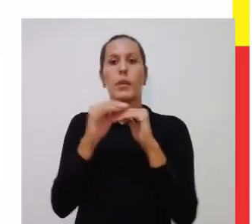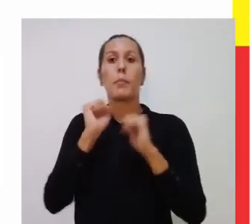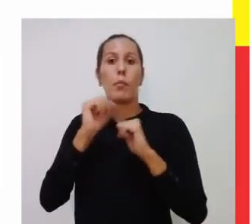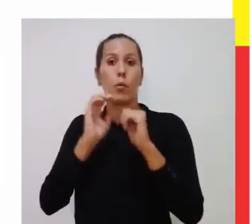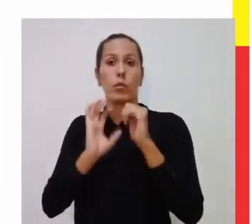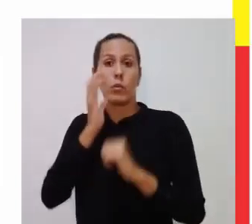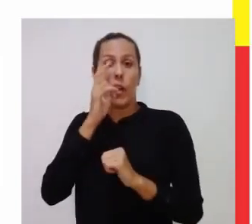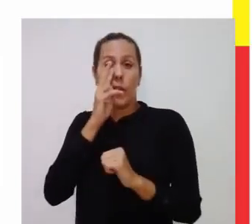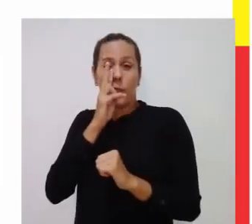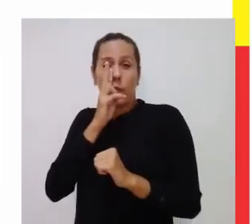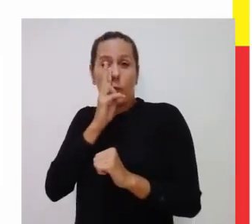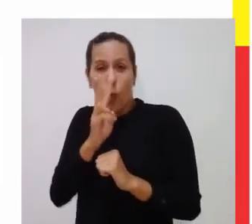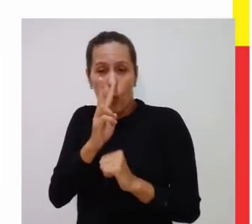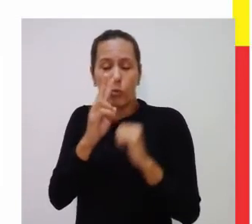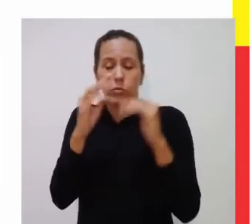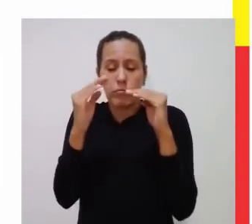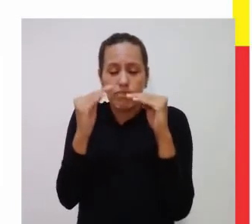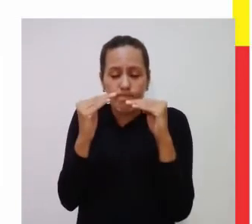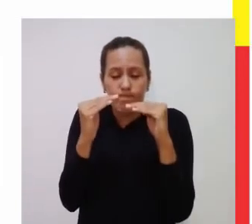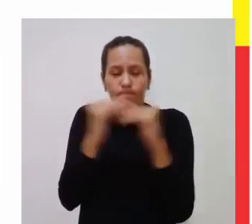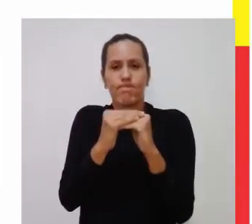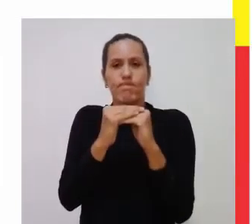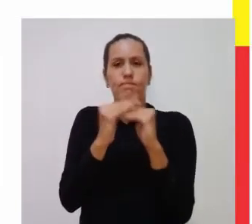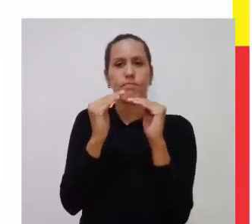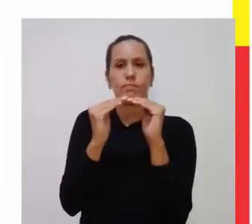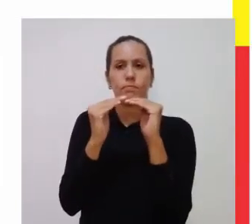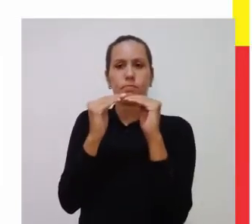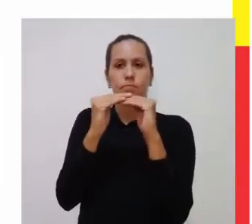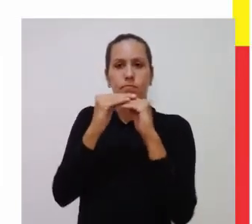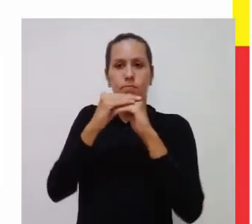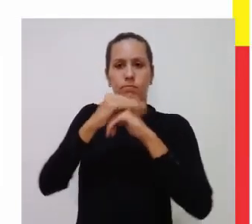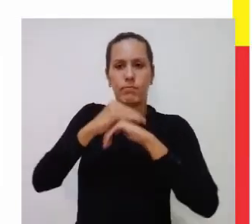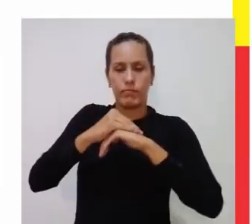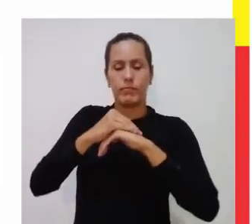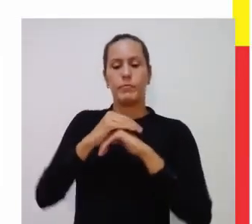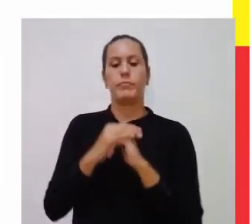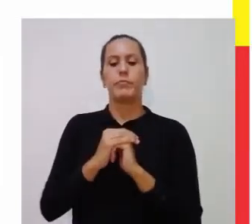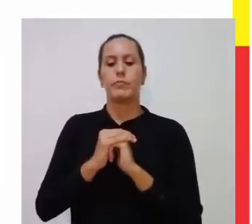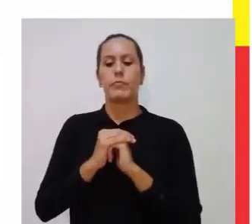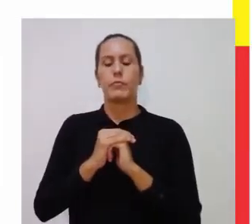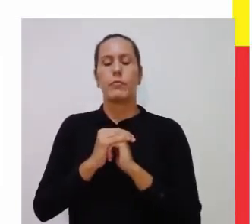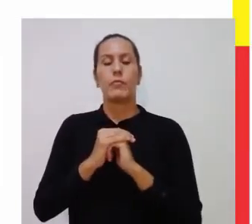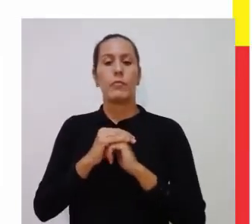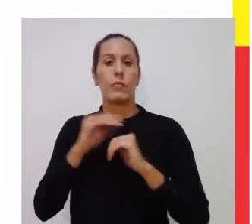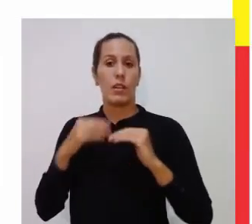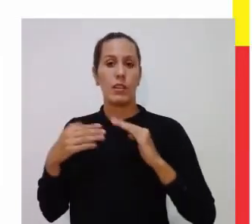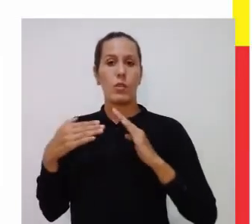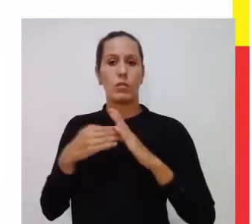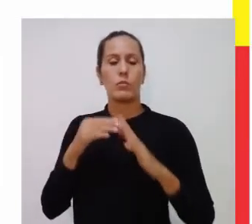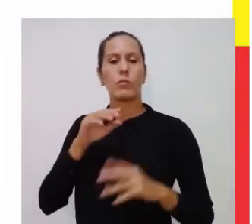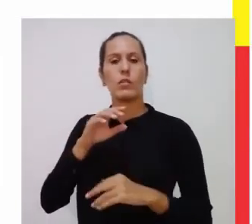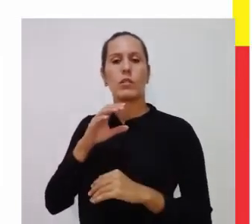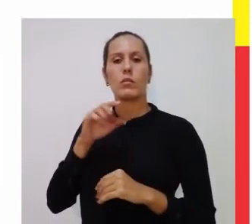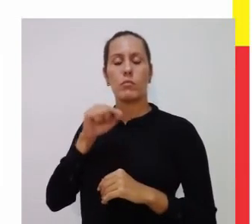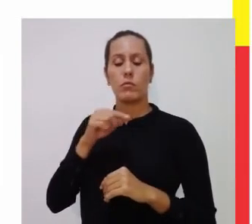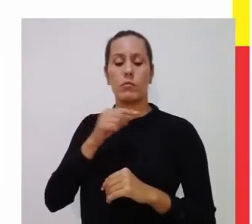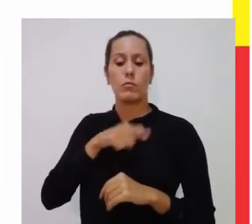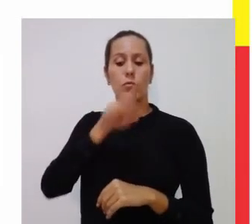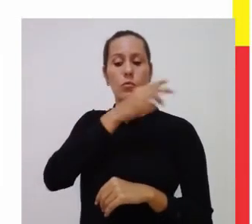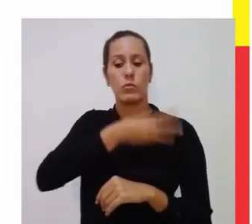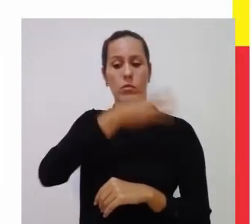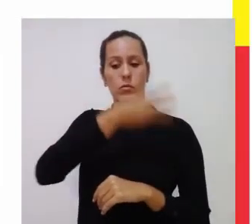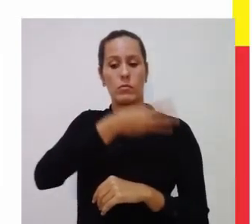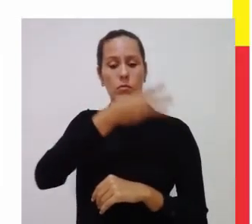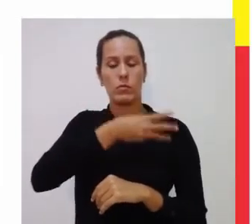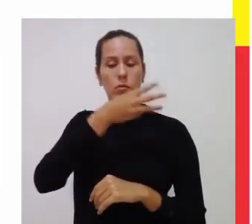E a colisão ela pode ser tão forte que algumas dessas placas elas podem passar por baixo uma da outra, tá? Esse é o limite convergente.